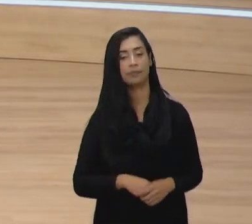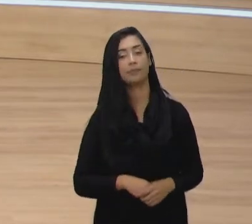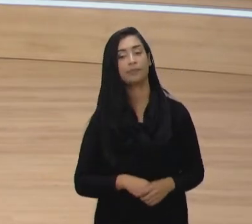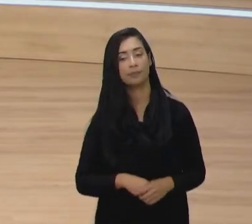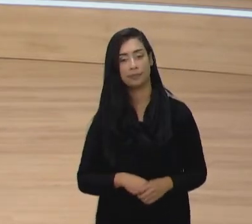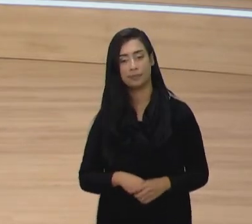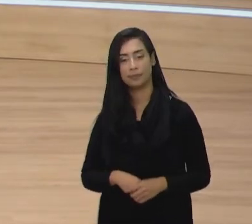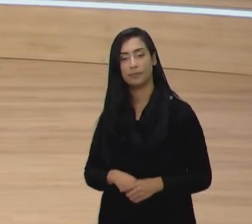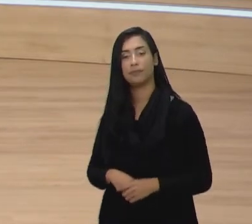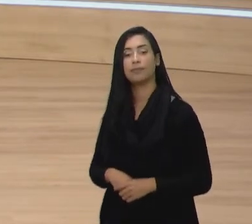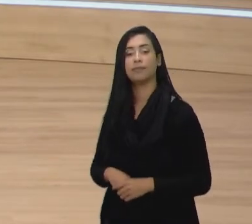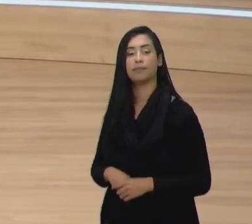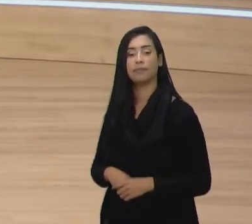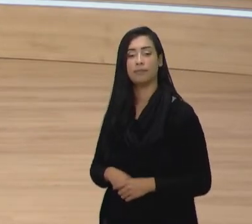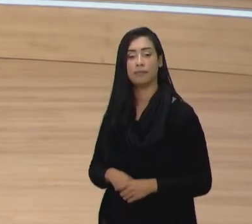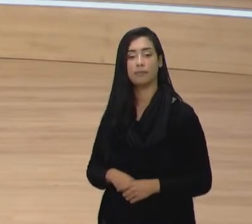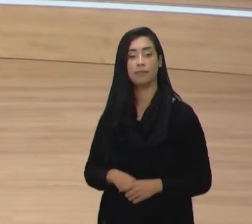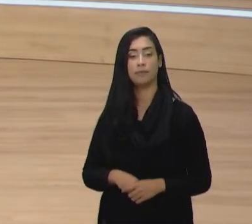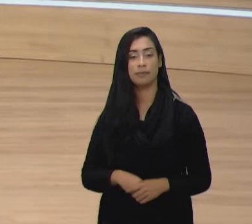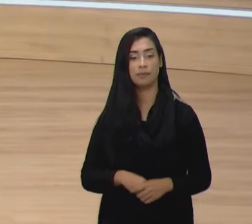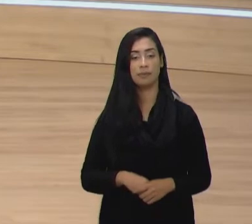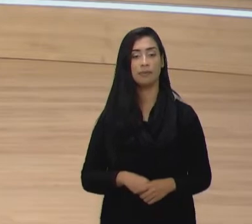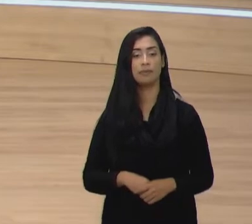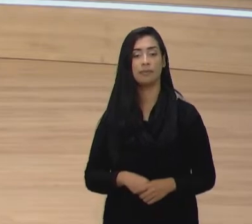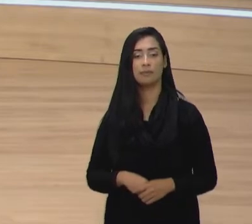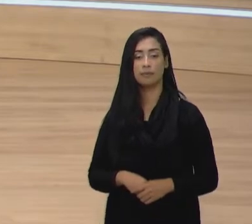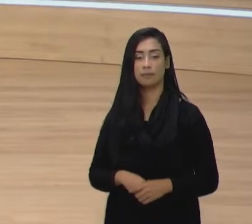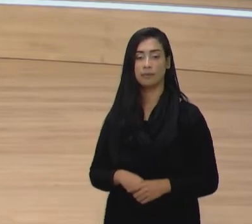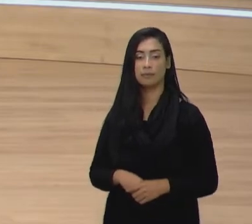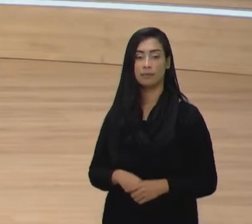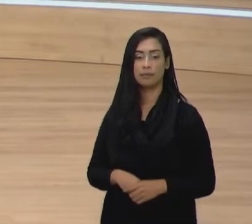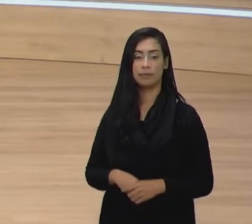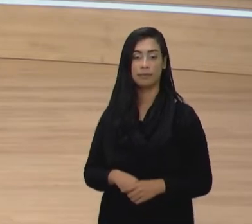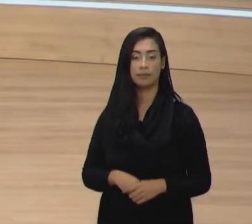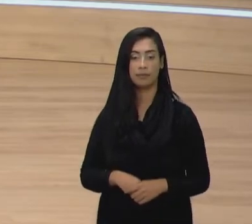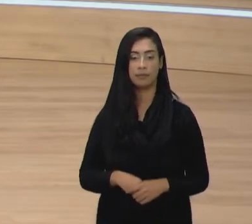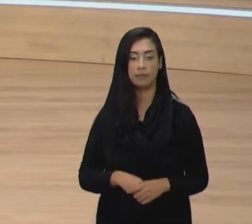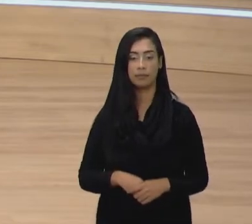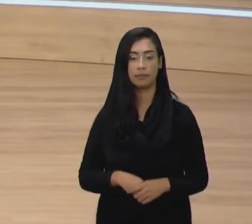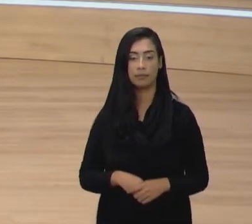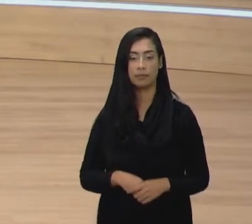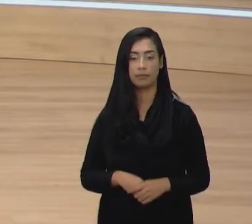Mais um. Espalma e fica. Segura a mão. Pisei atrás.